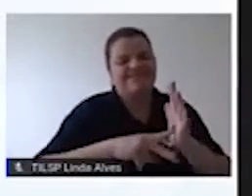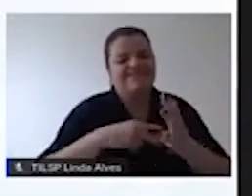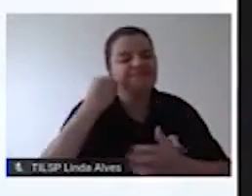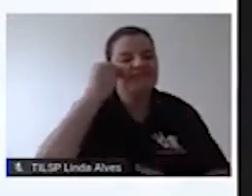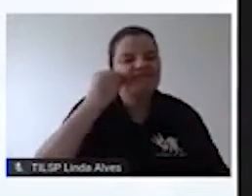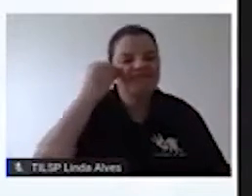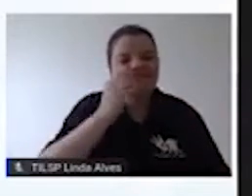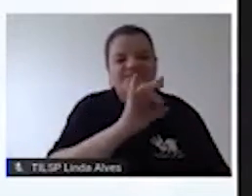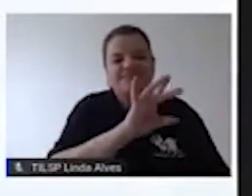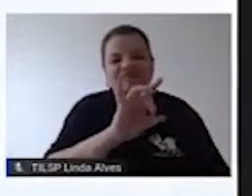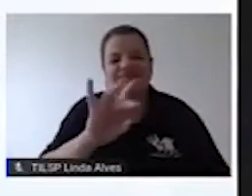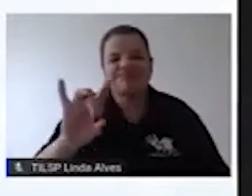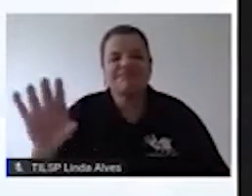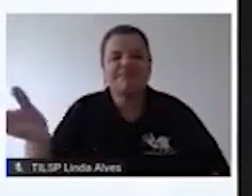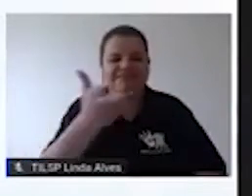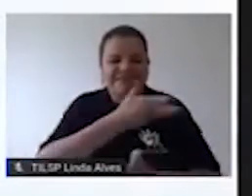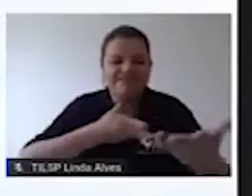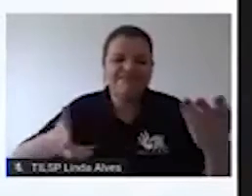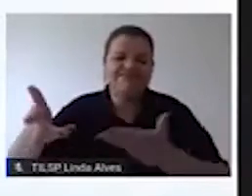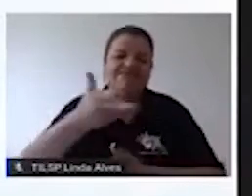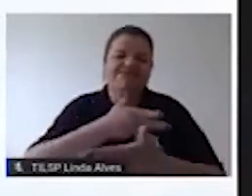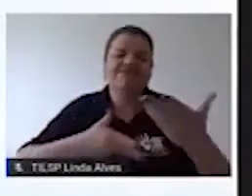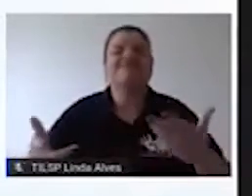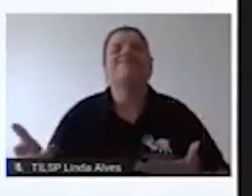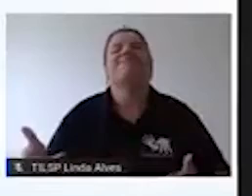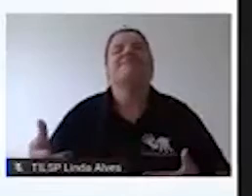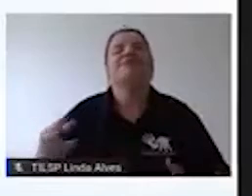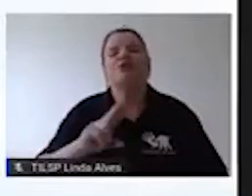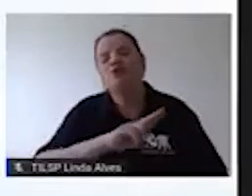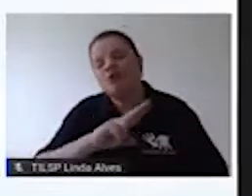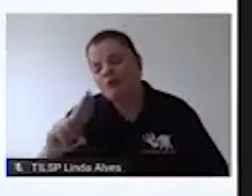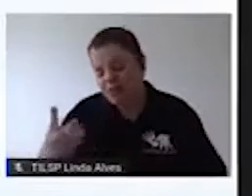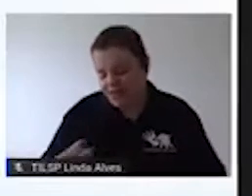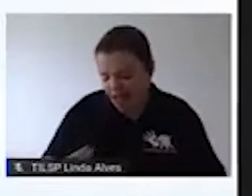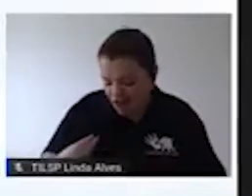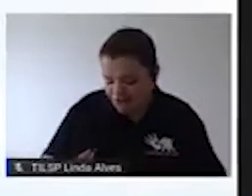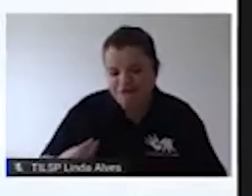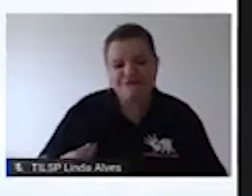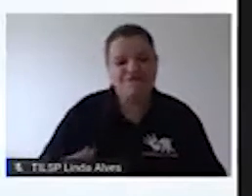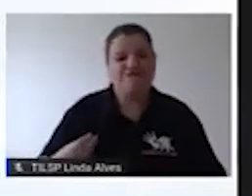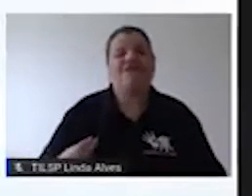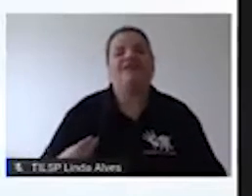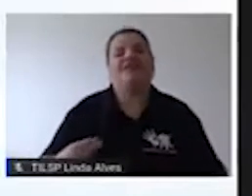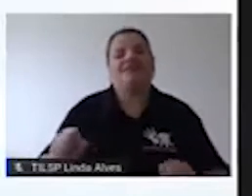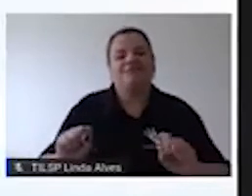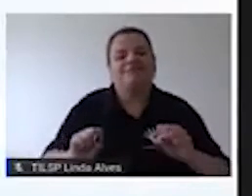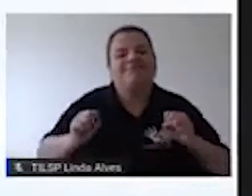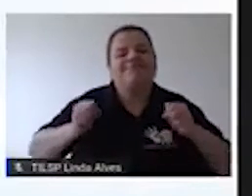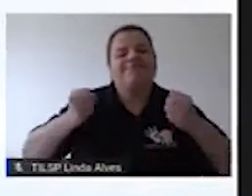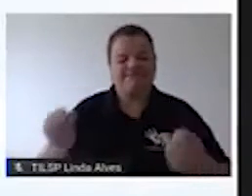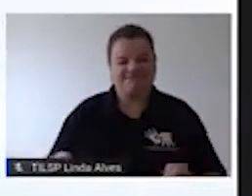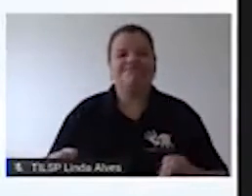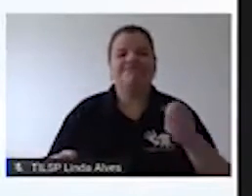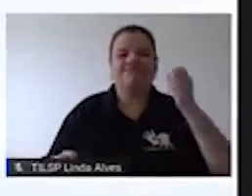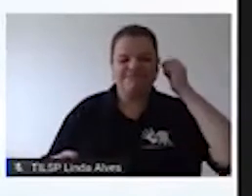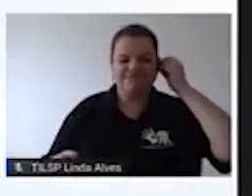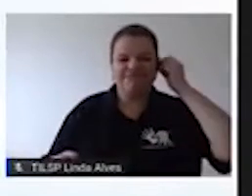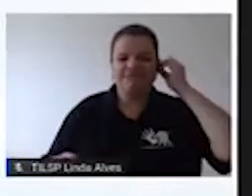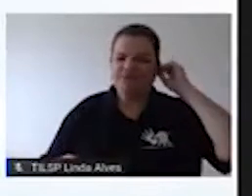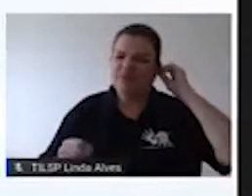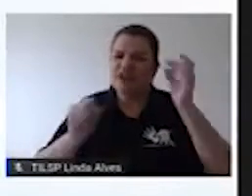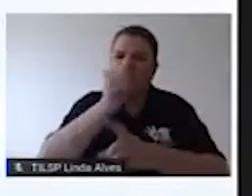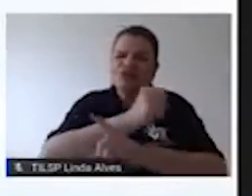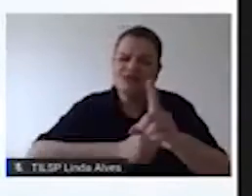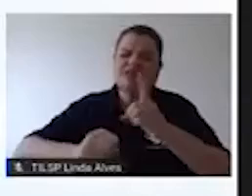experiências que a gente pode trocar, né? Tudo em nome da vida, em nome, né, daquilo que a gente pode ter enquanto sociedade mais justa,